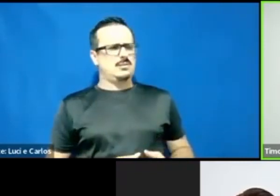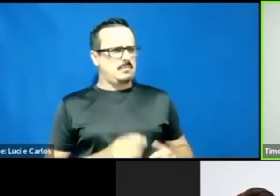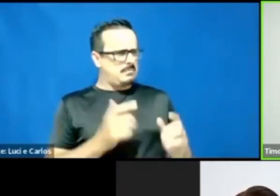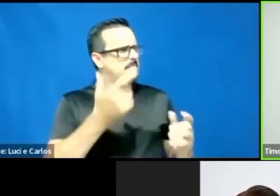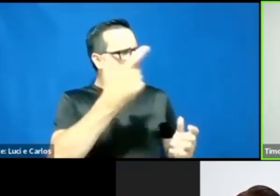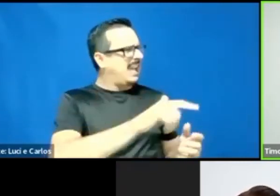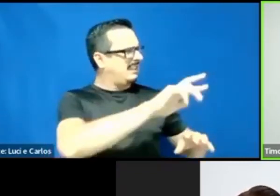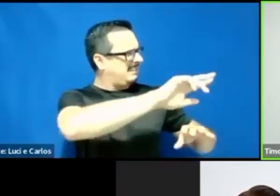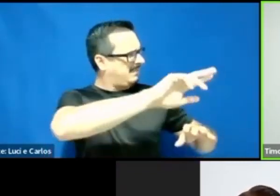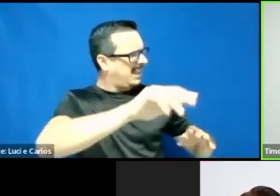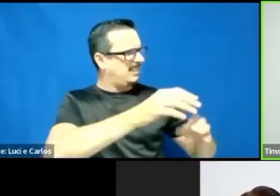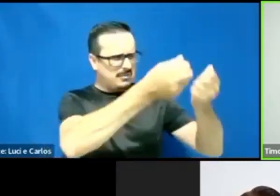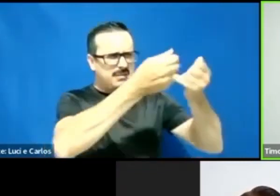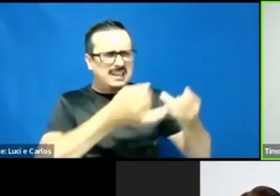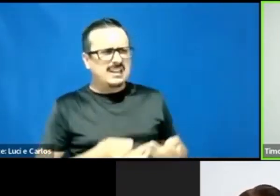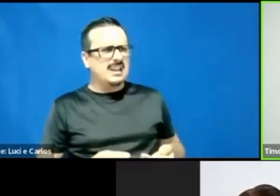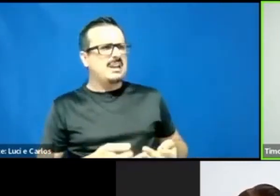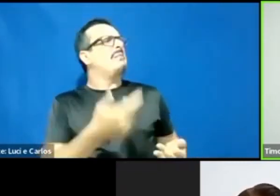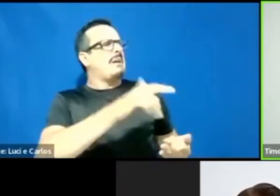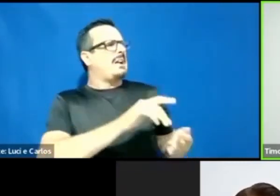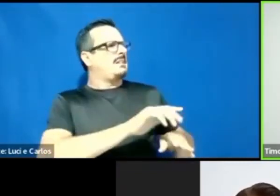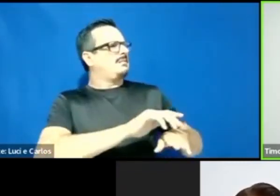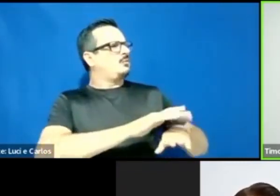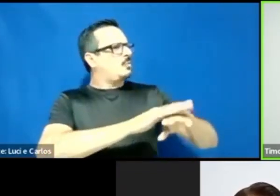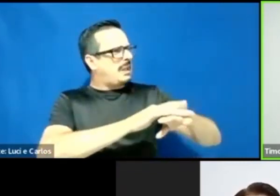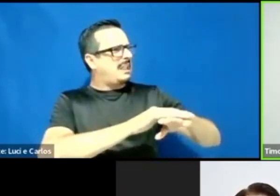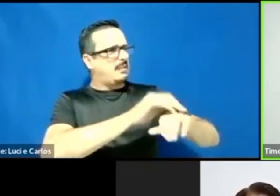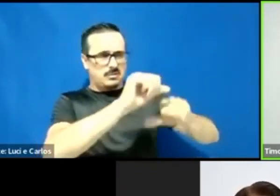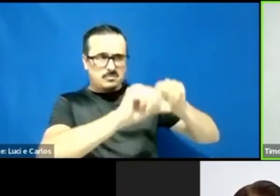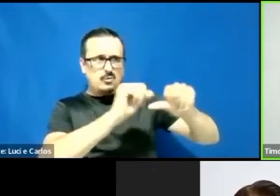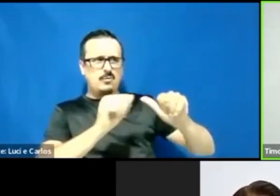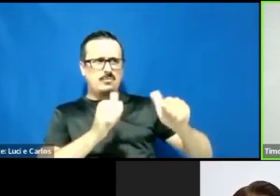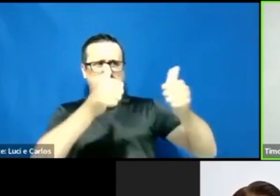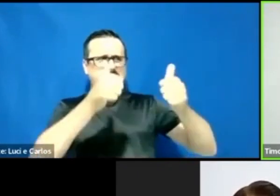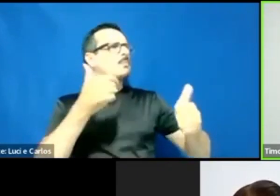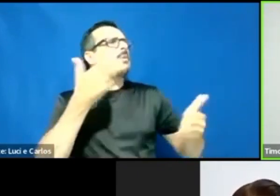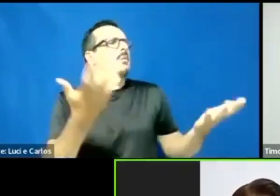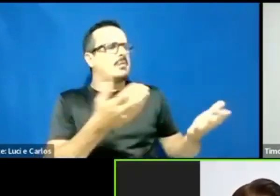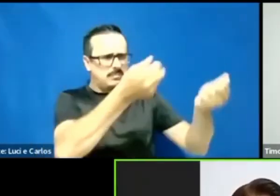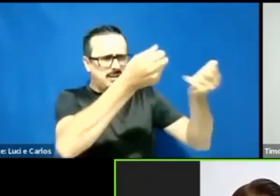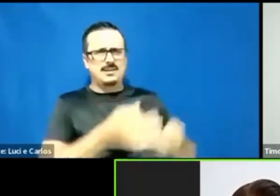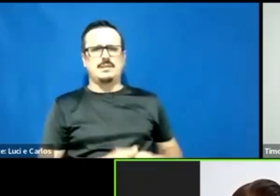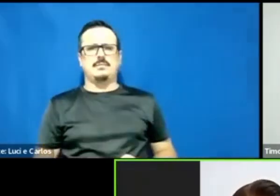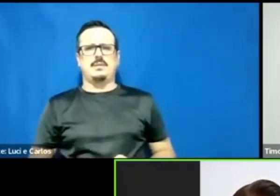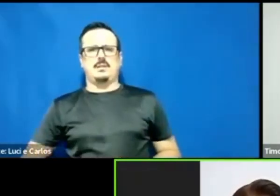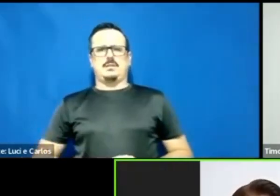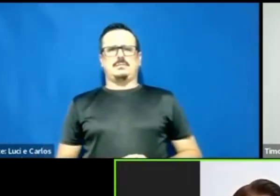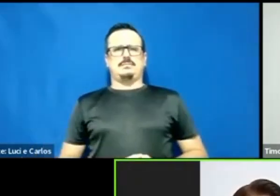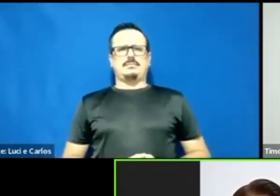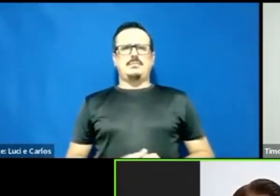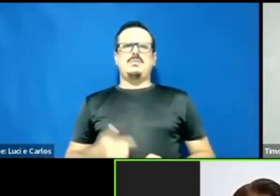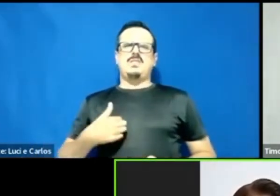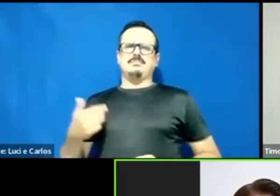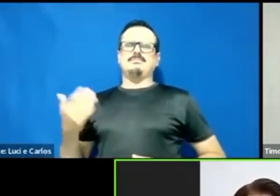outros problemas você também enxergou que houve uma melhora significativa? A questão do intestino, senhor